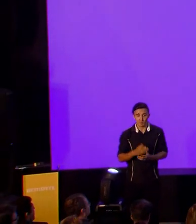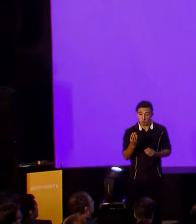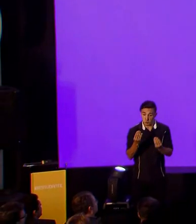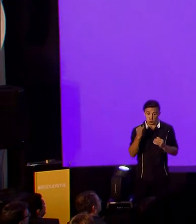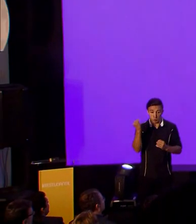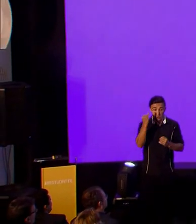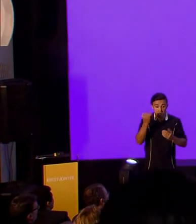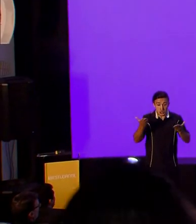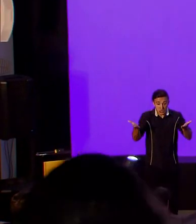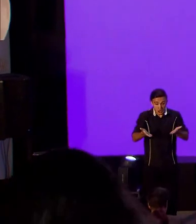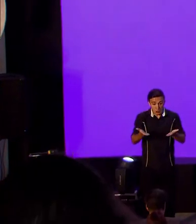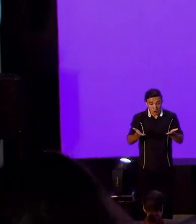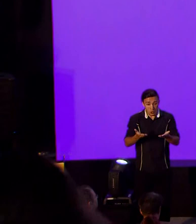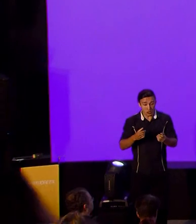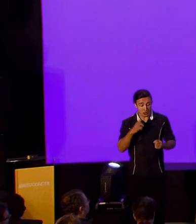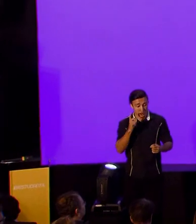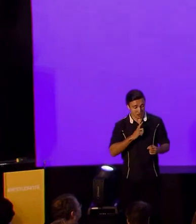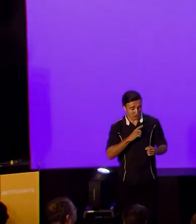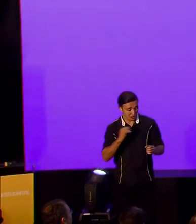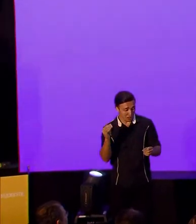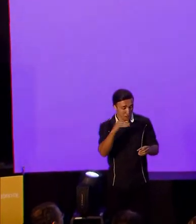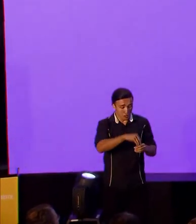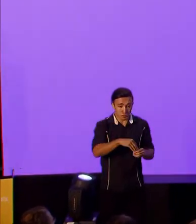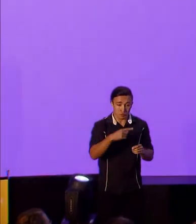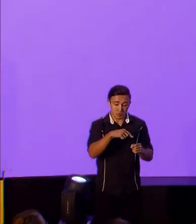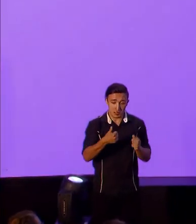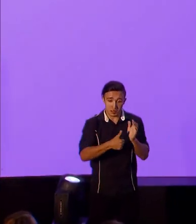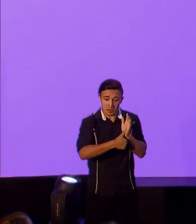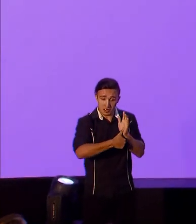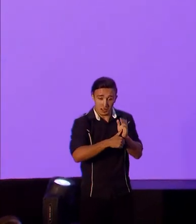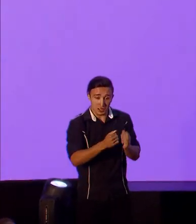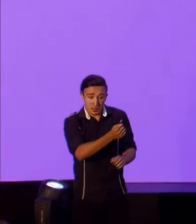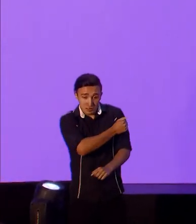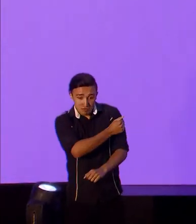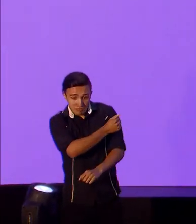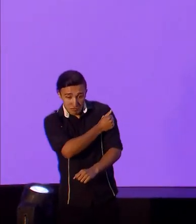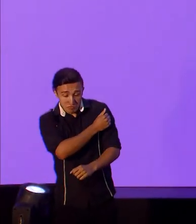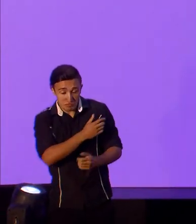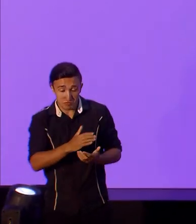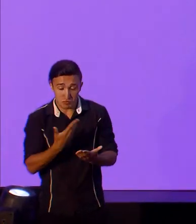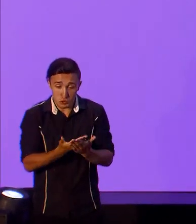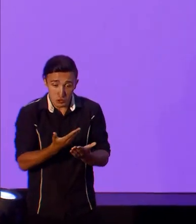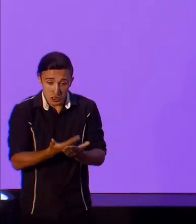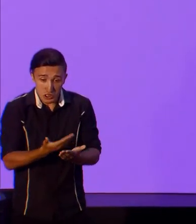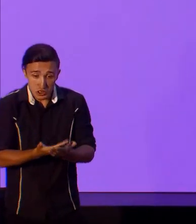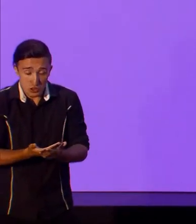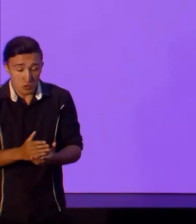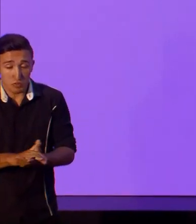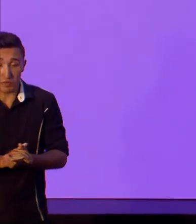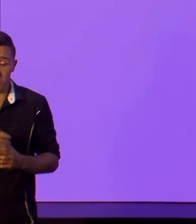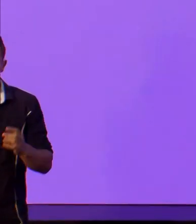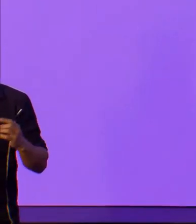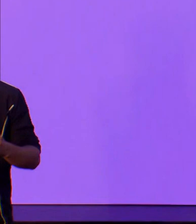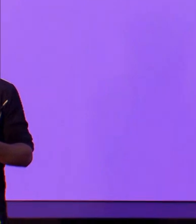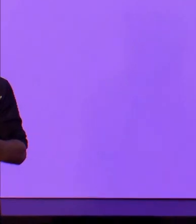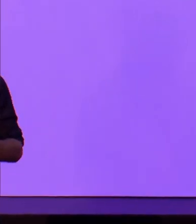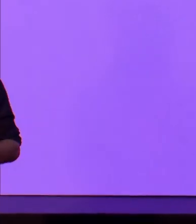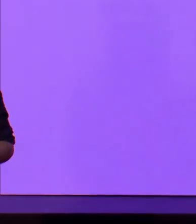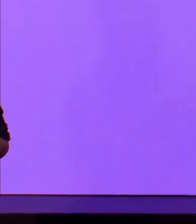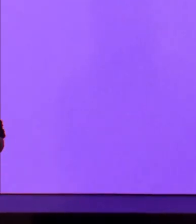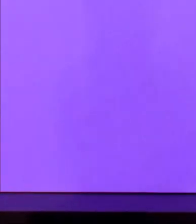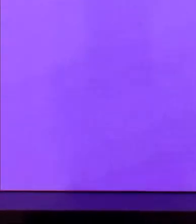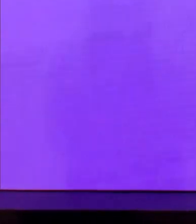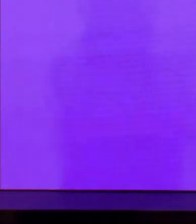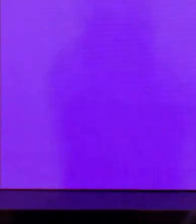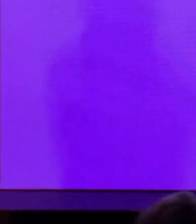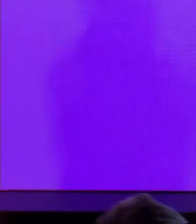está implantado na ideia digital estudantil, para a gente já facilitar a vida do cidadão. E também está